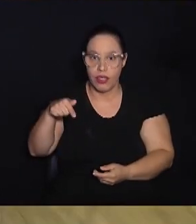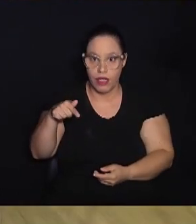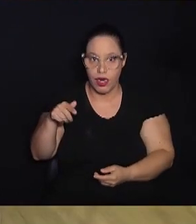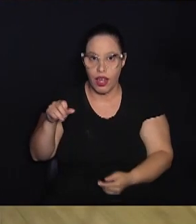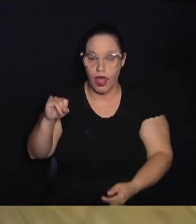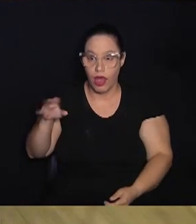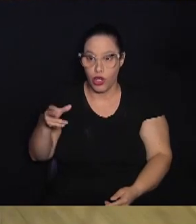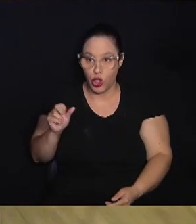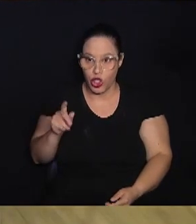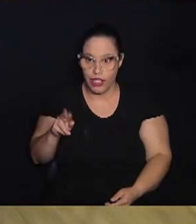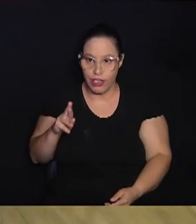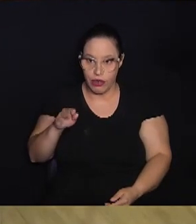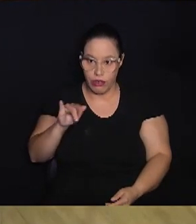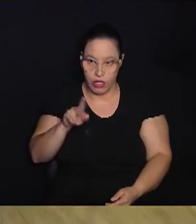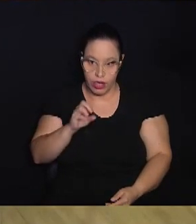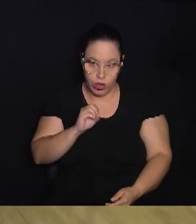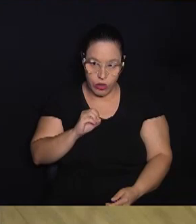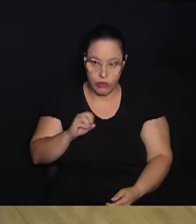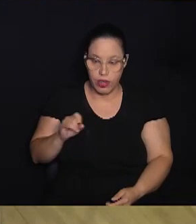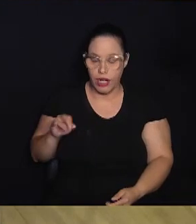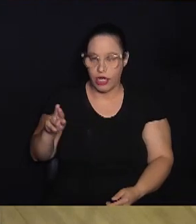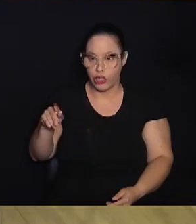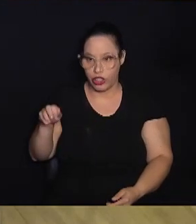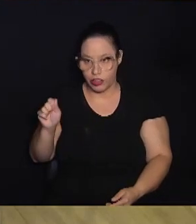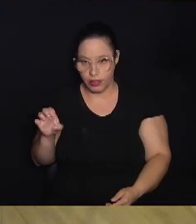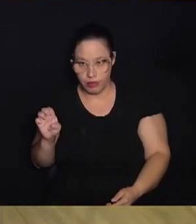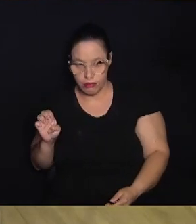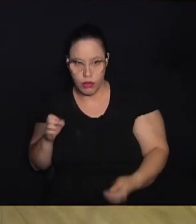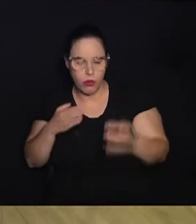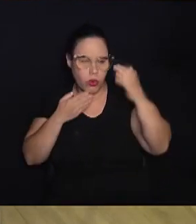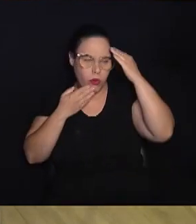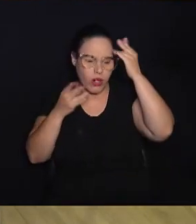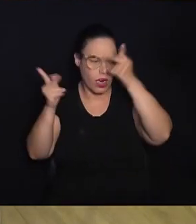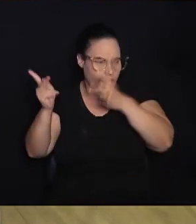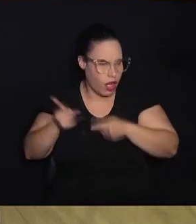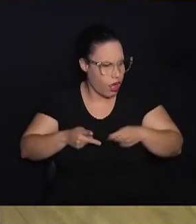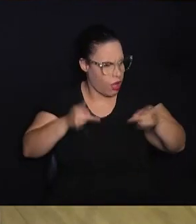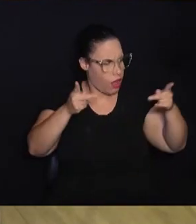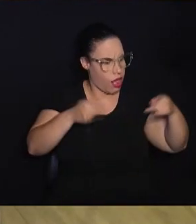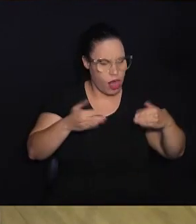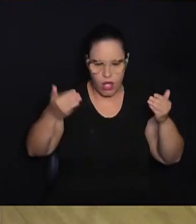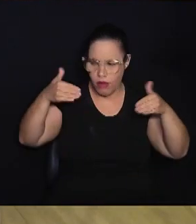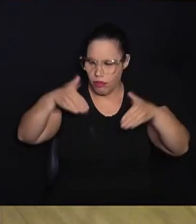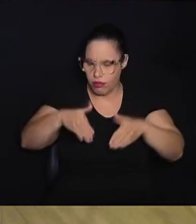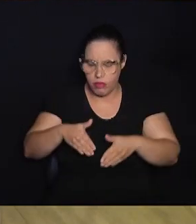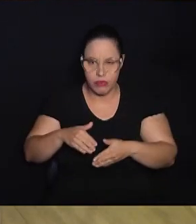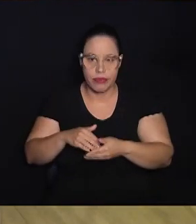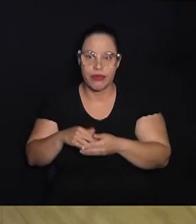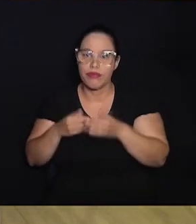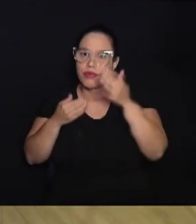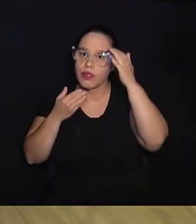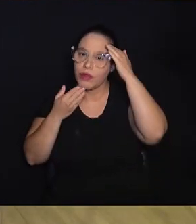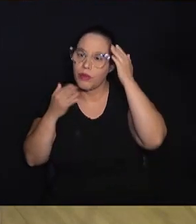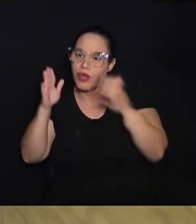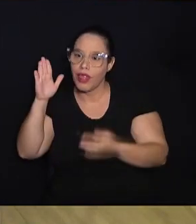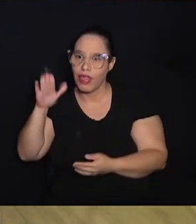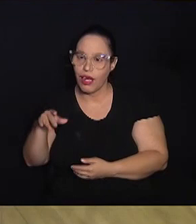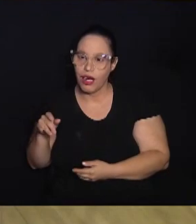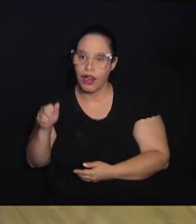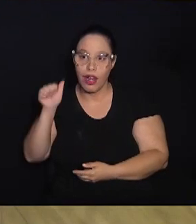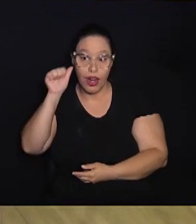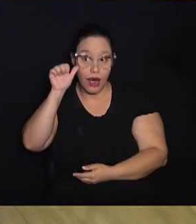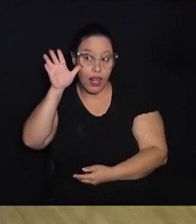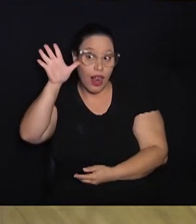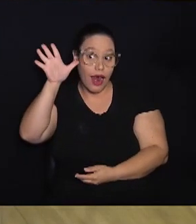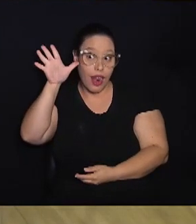Carvalho Alexandre muito boa tarde muito obrigada pela presença de vocês aqui hoje boa tarde prazer tá contigo com